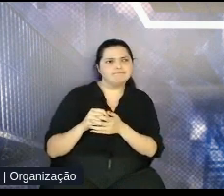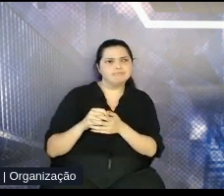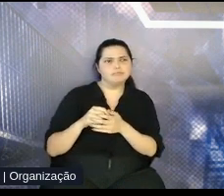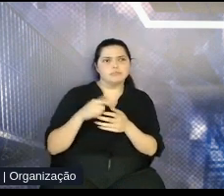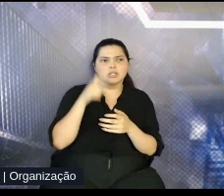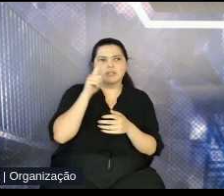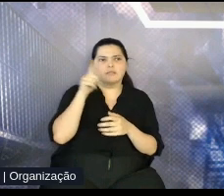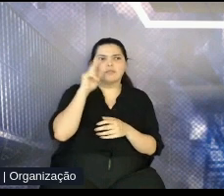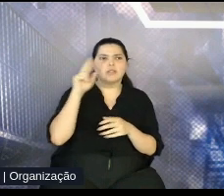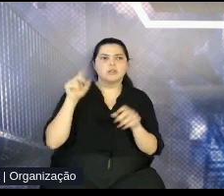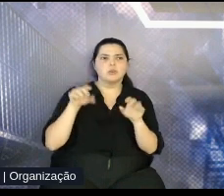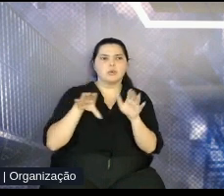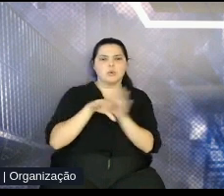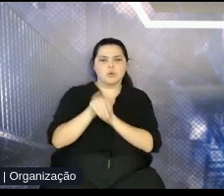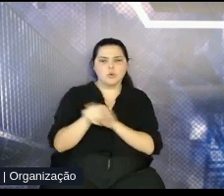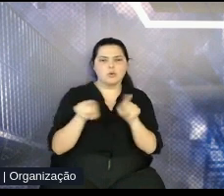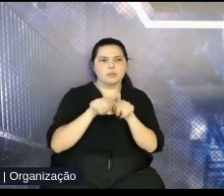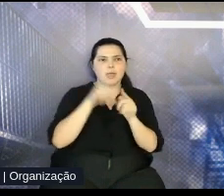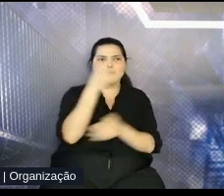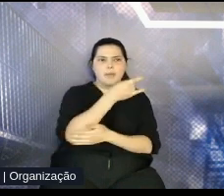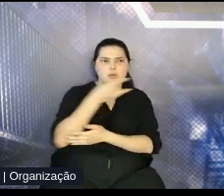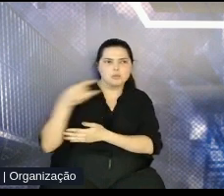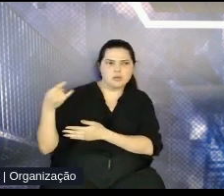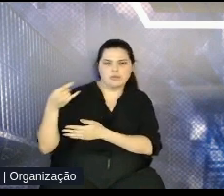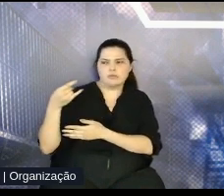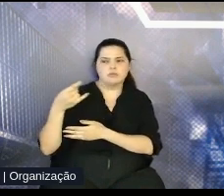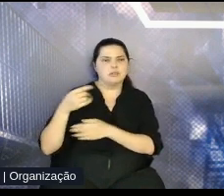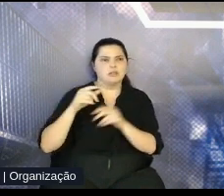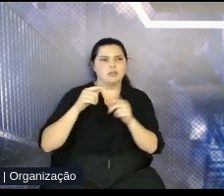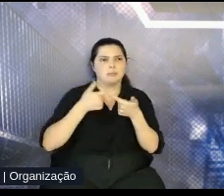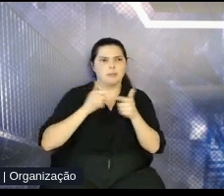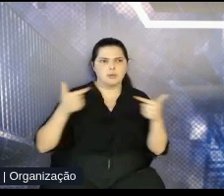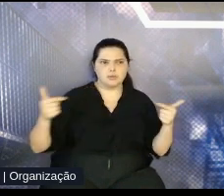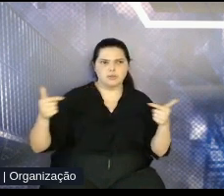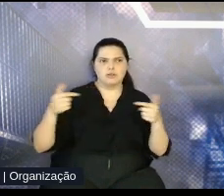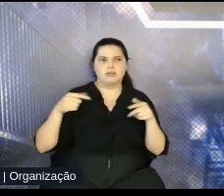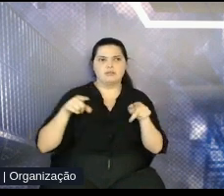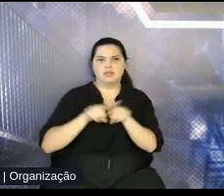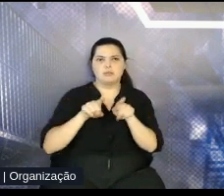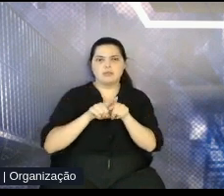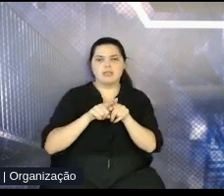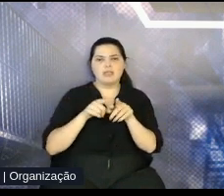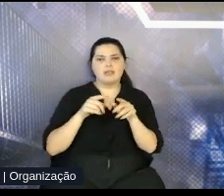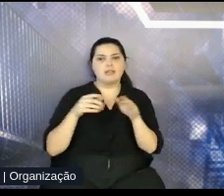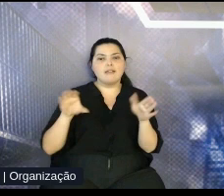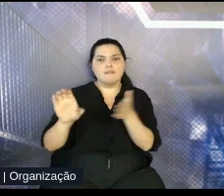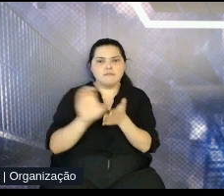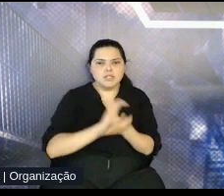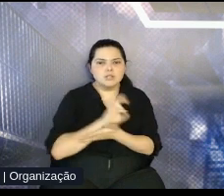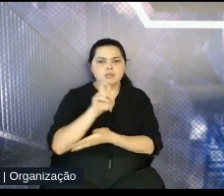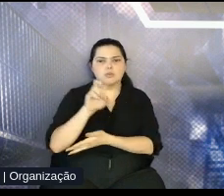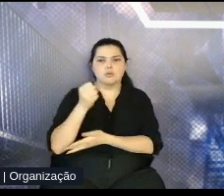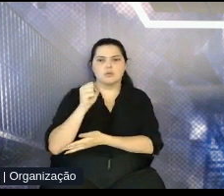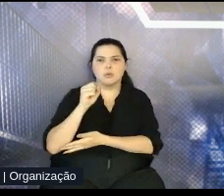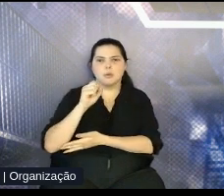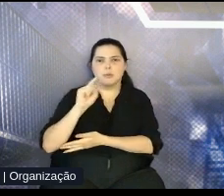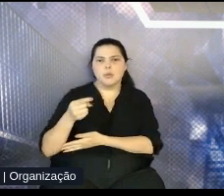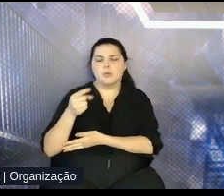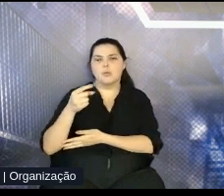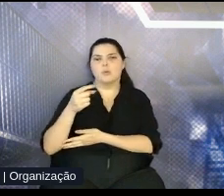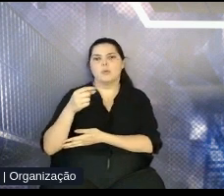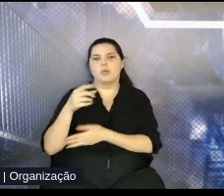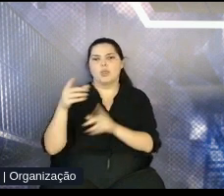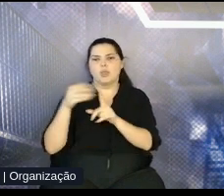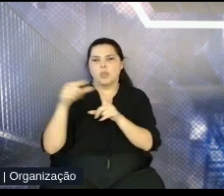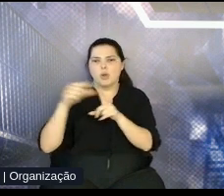Google, Microsoft investindo aí, né, o Google investindo aí 658 mil dólares em óculos inteligentes,